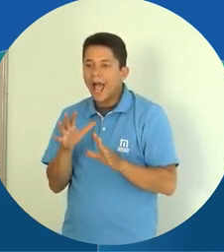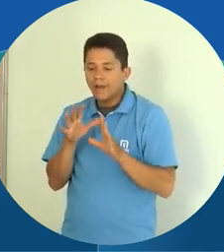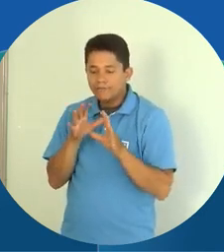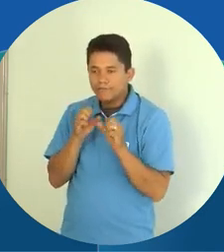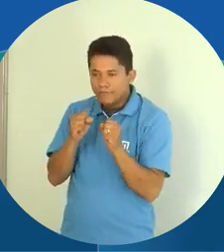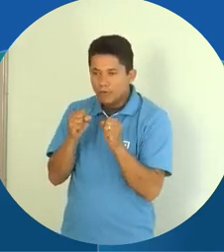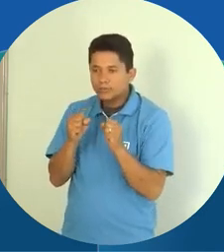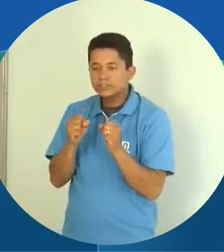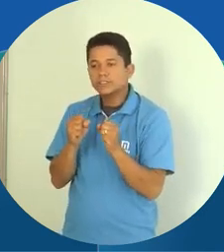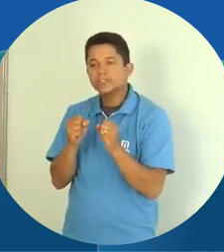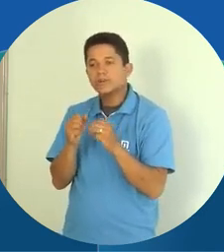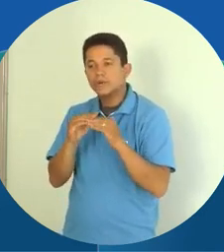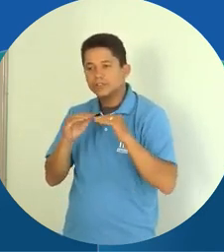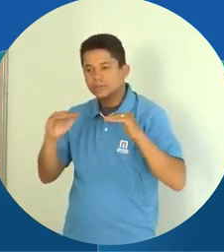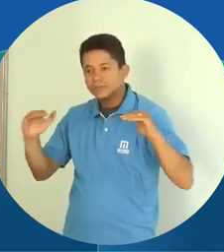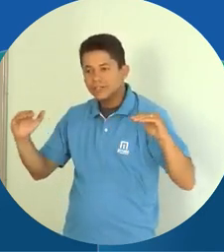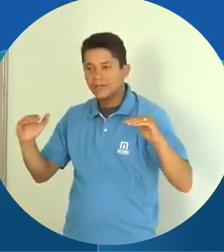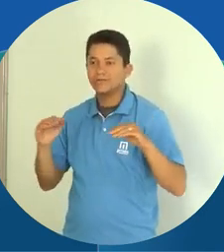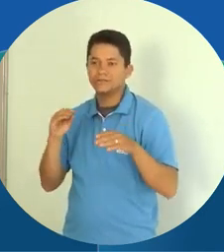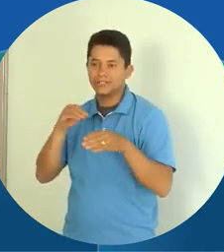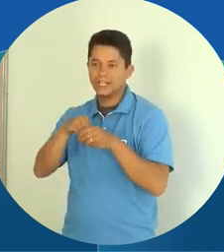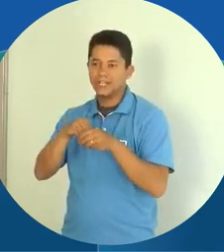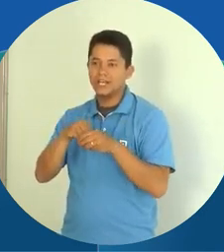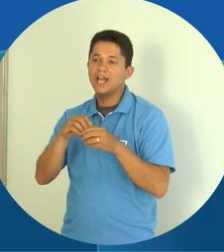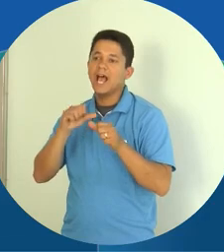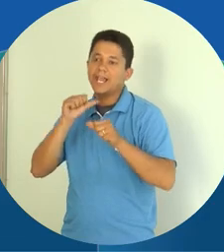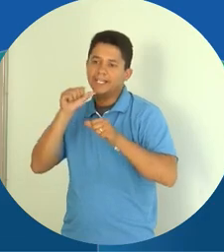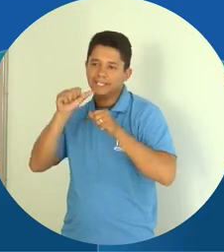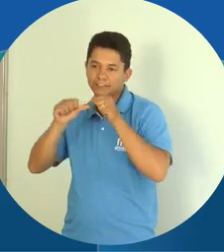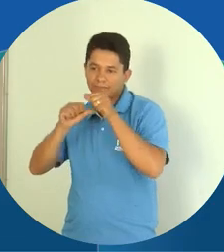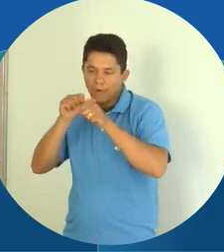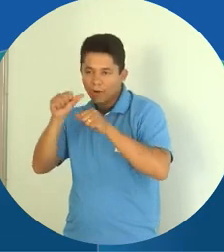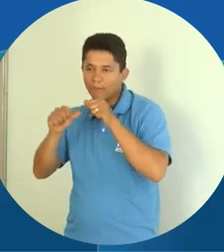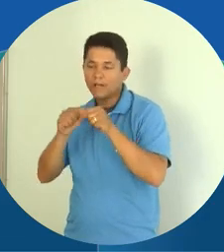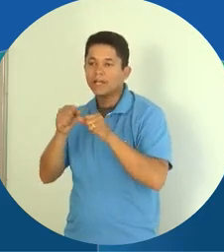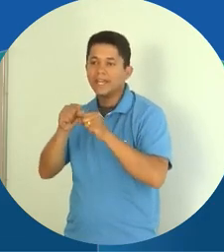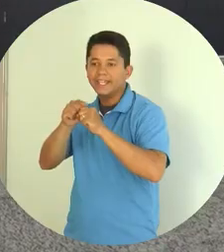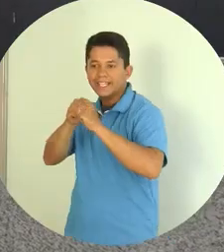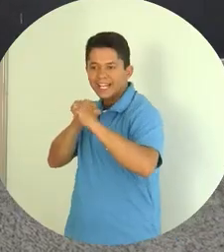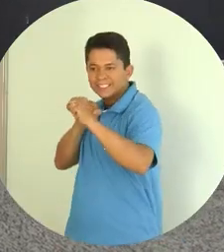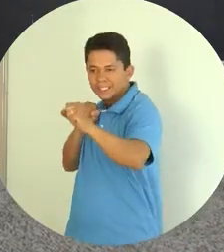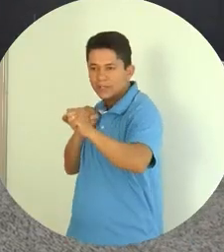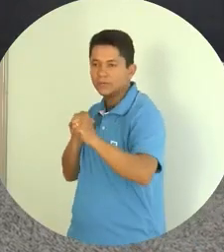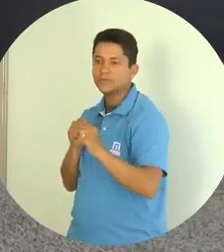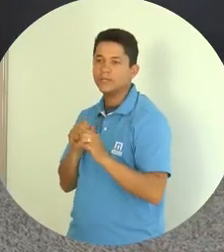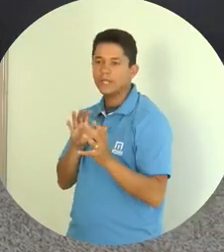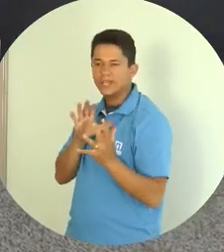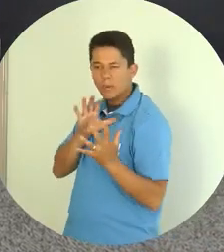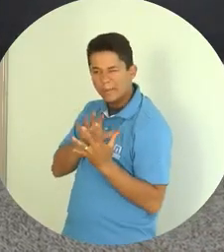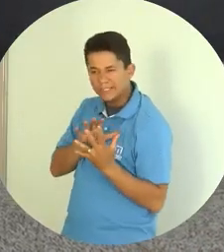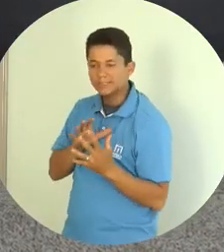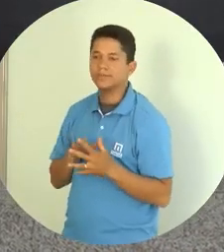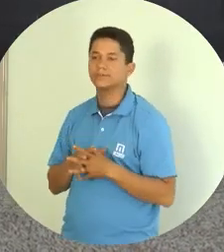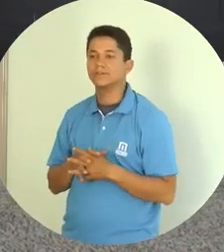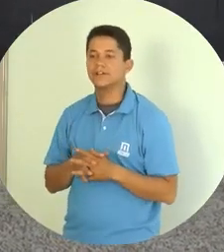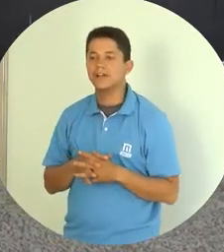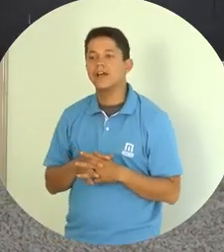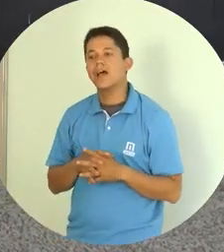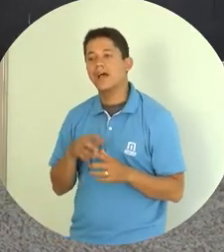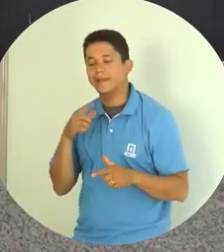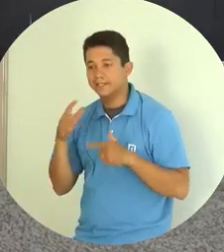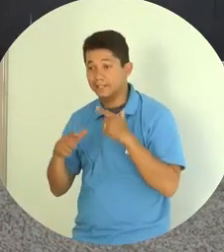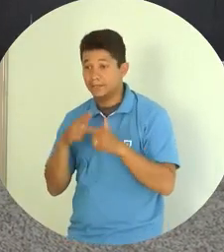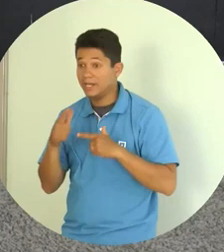e compressão. Então, a gente usa a grande característica da estaca, que é poder trabalhar a tração plenamente, não